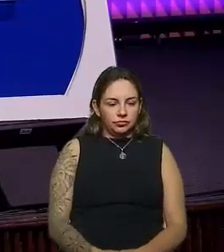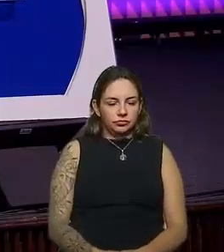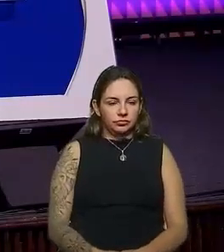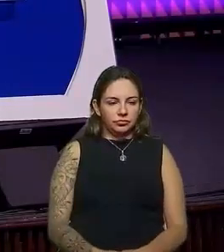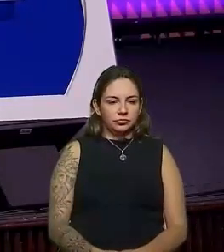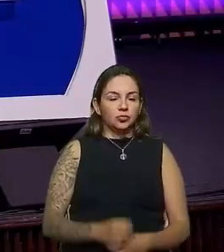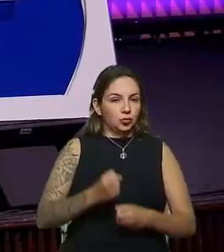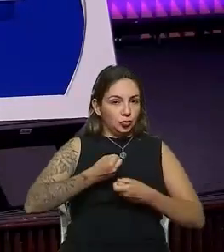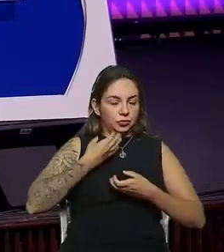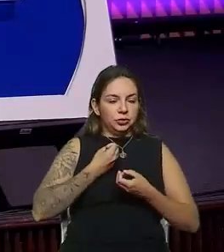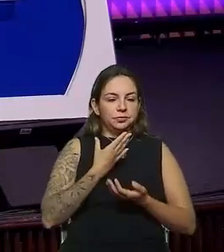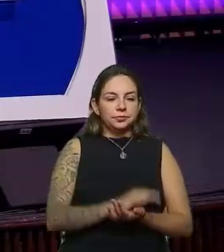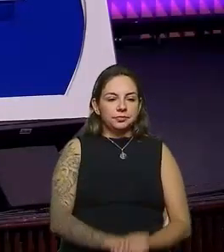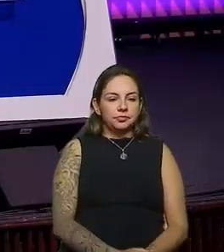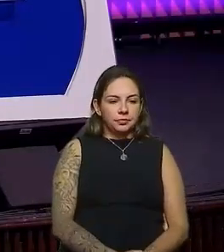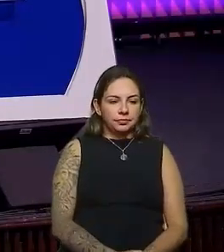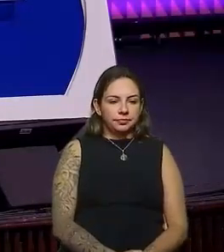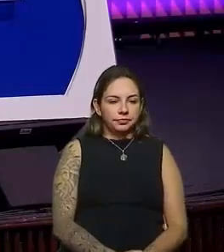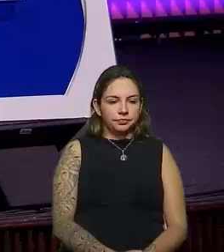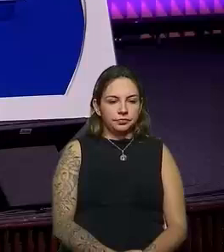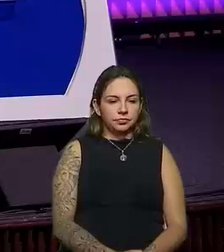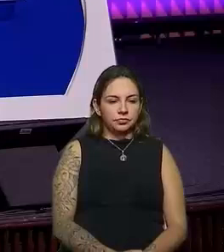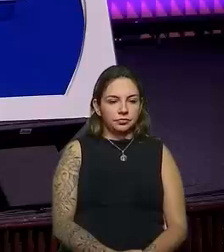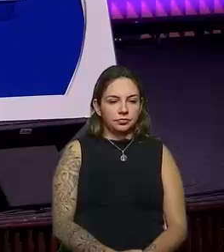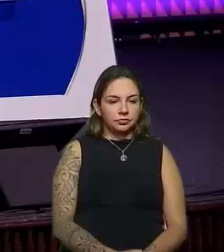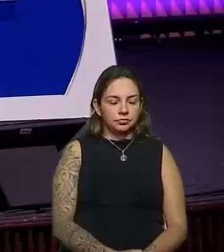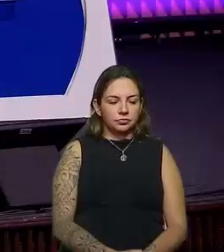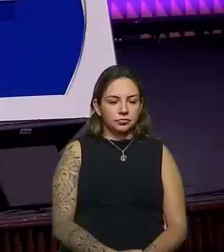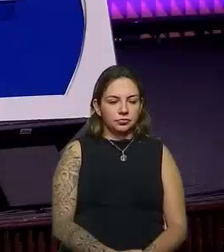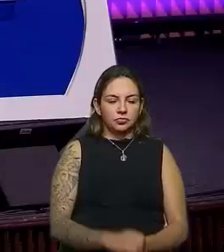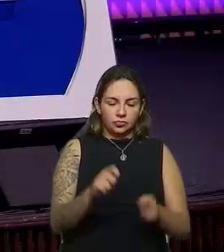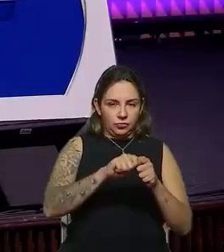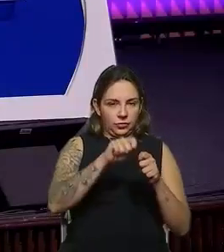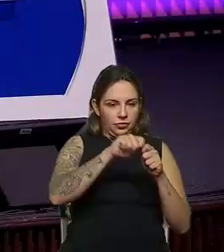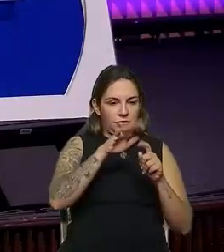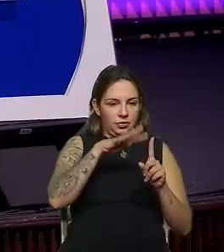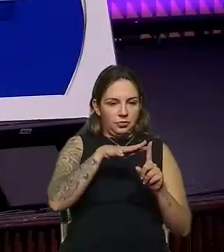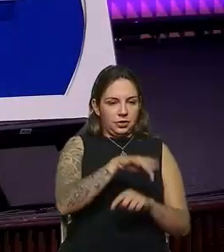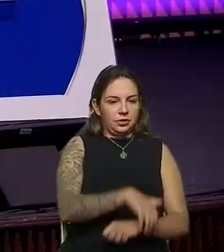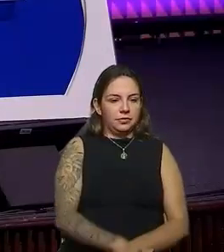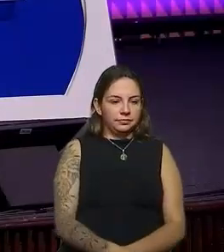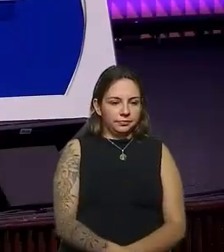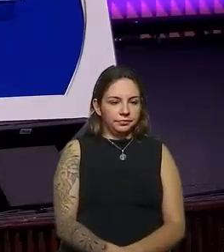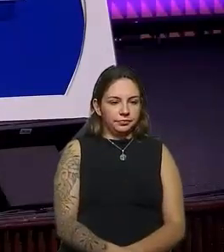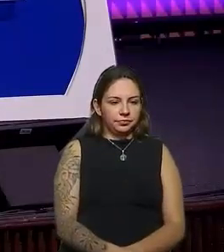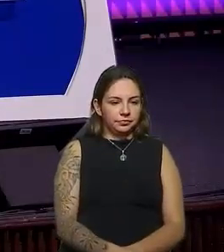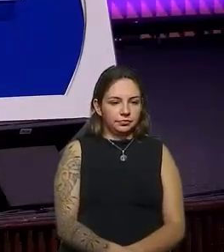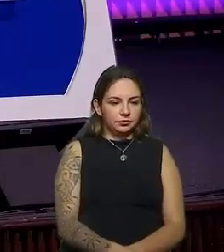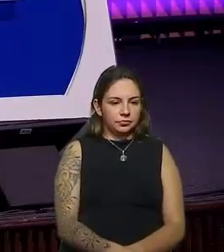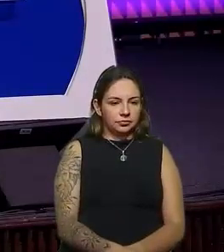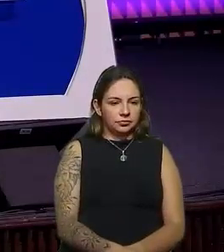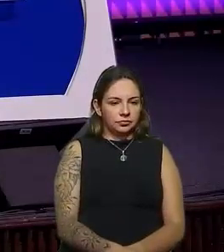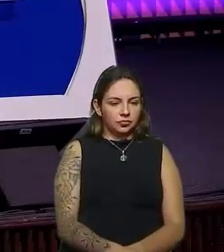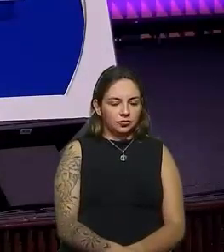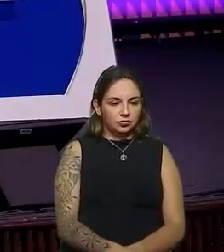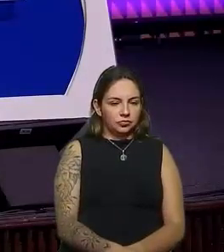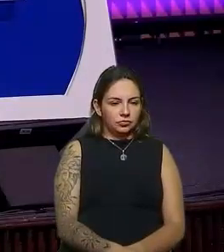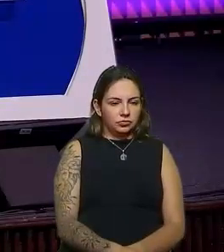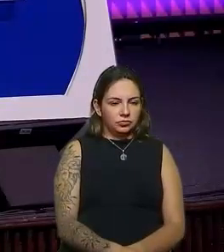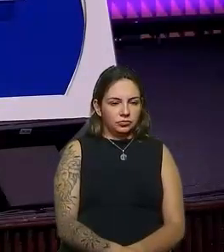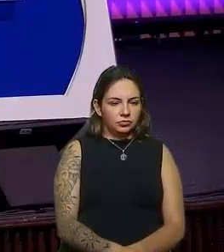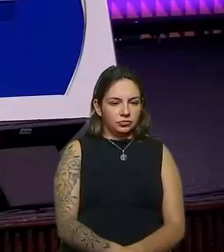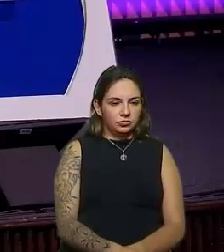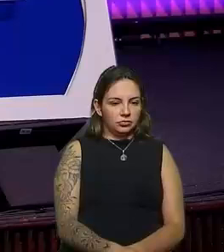Consolo na Praia, que é da Rosa do Povo, que eu fiz justamente em homenagem a Suzana de Moraes quando ela faleceu. Quando terminar, a gente